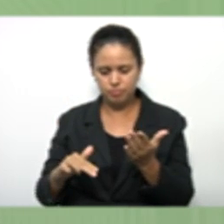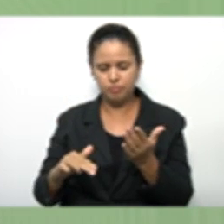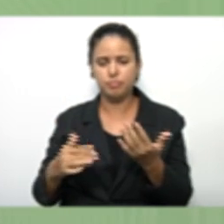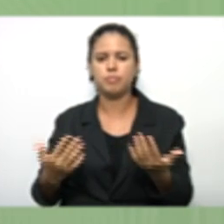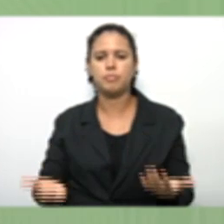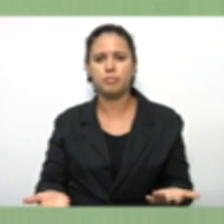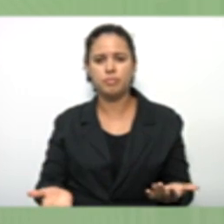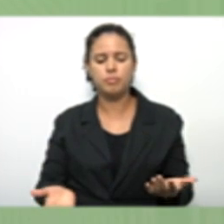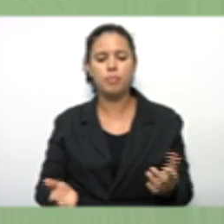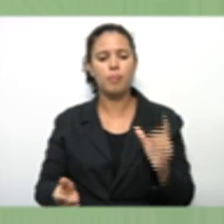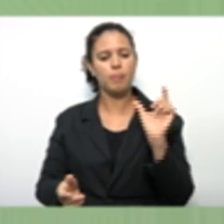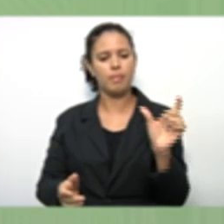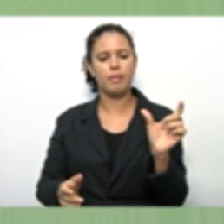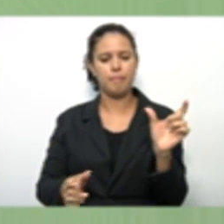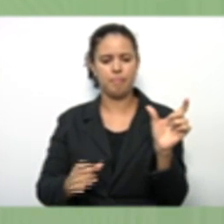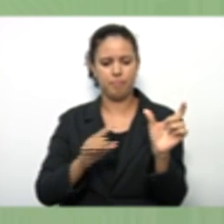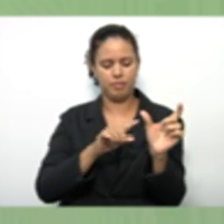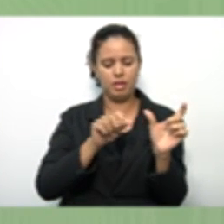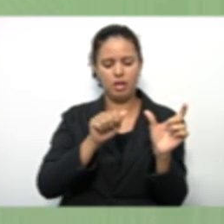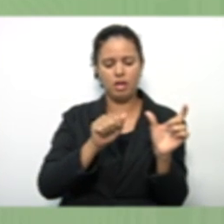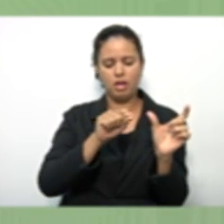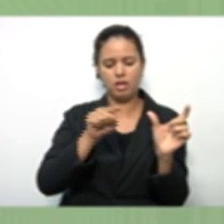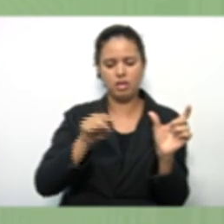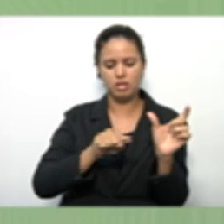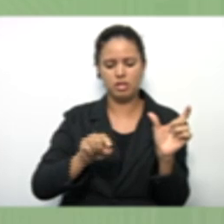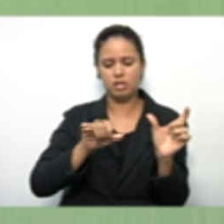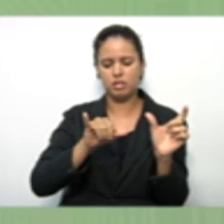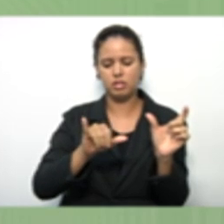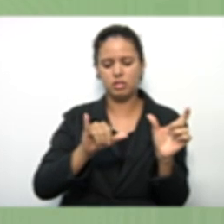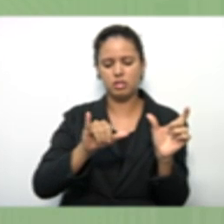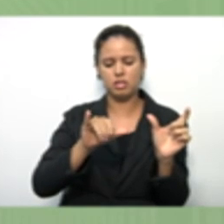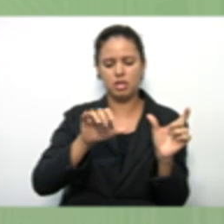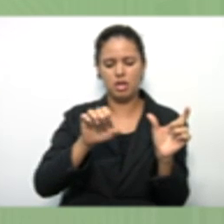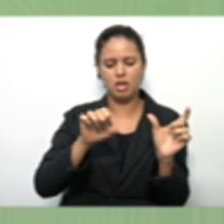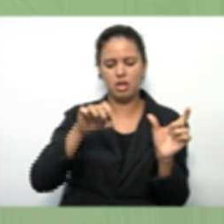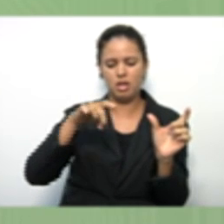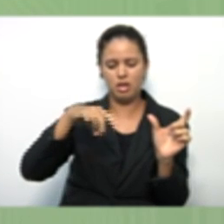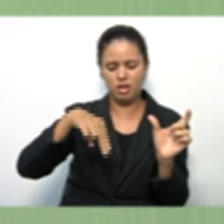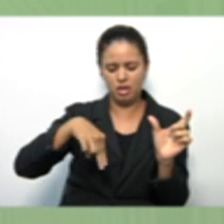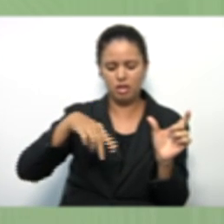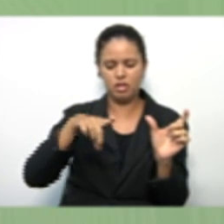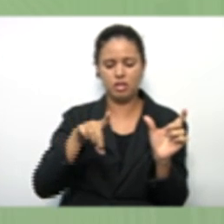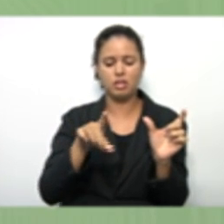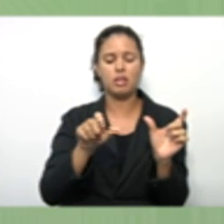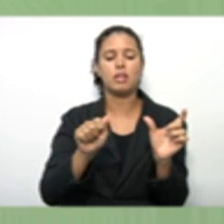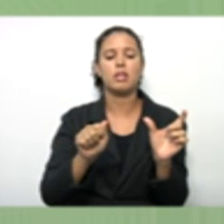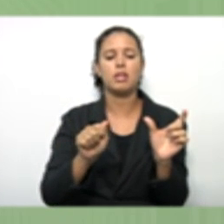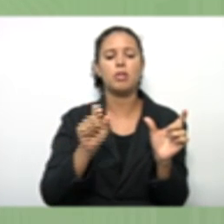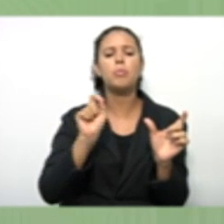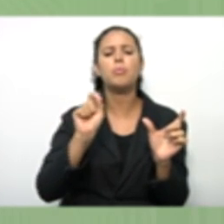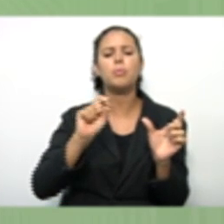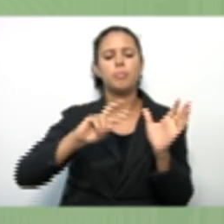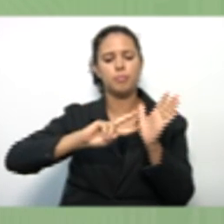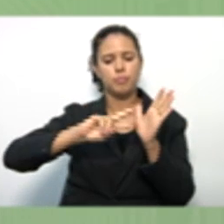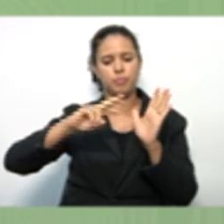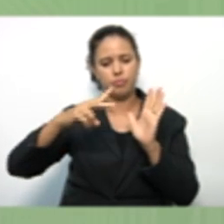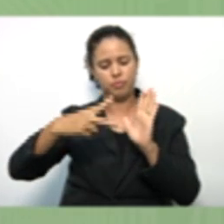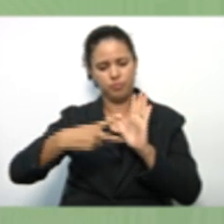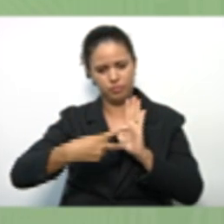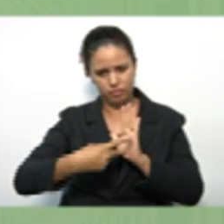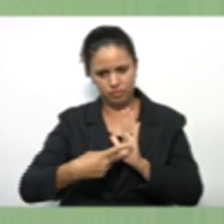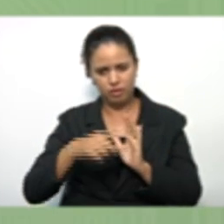Aloir? Azienda, portanto, não é fazenda, né? A azienda é o patrimônio considerado juntamente